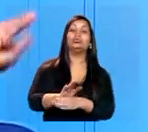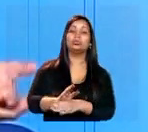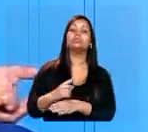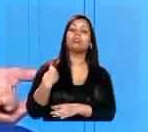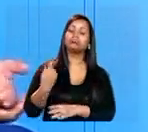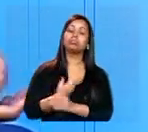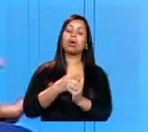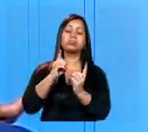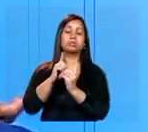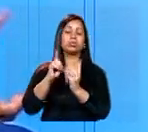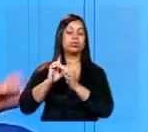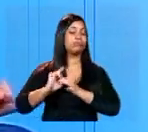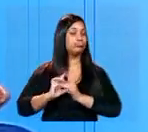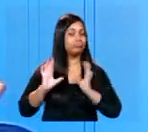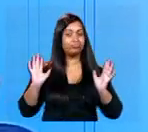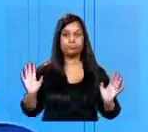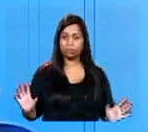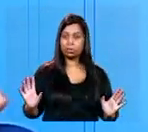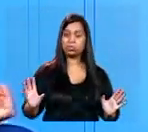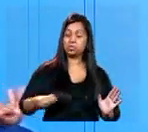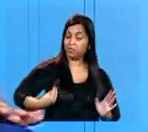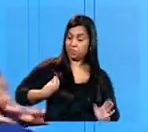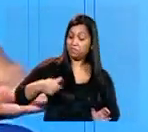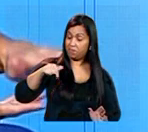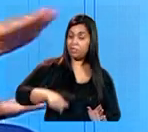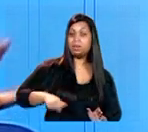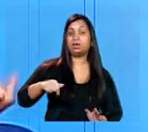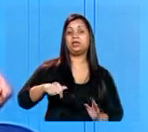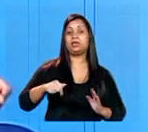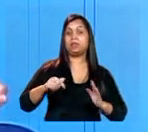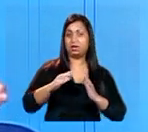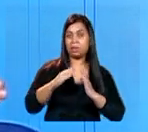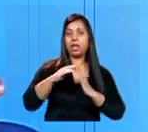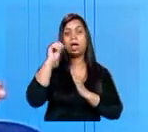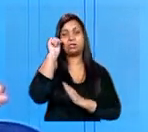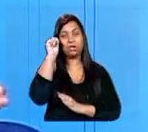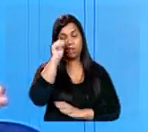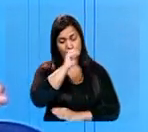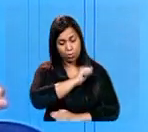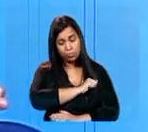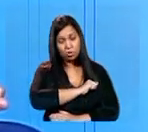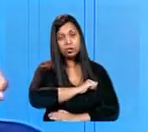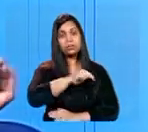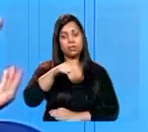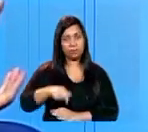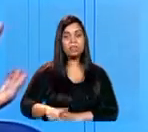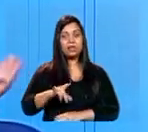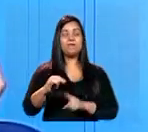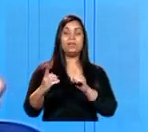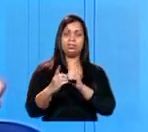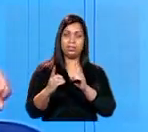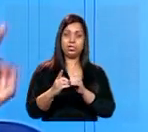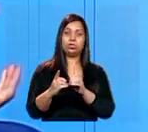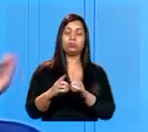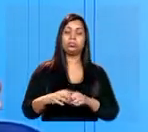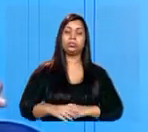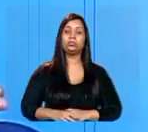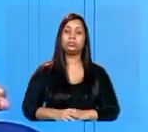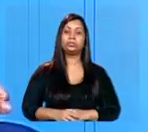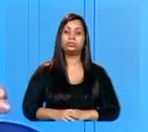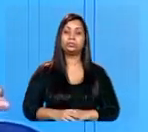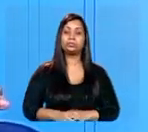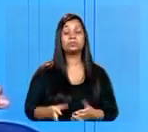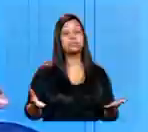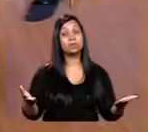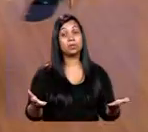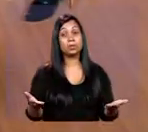para fazer assistência, a gente atende independente. O paciente estando residente no município de Rio Preto, ele está num domicílio em Rio Preto, ele vai ser